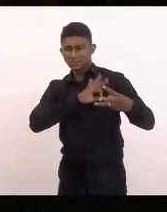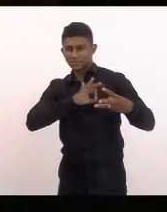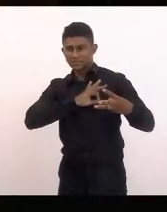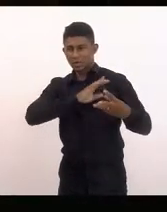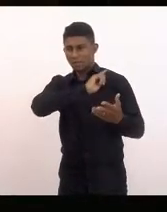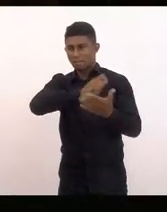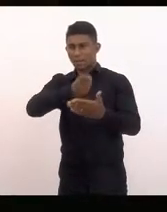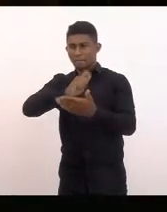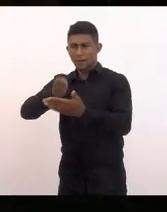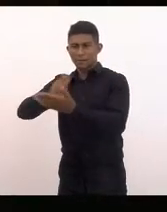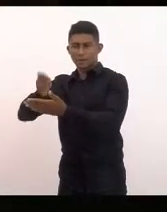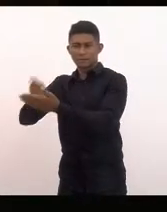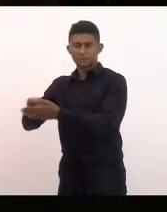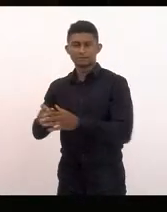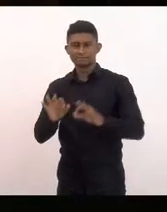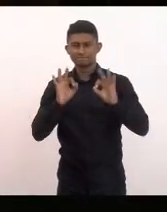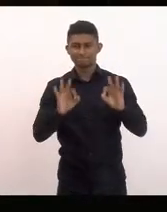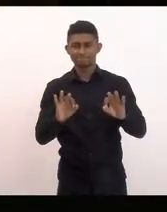efetivamente